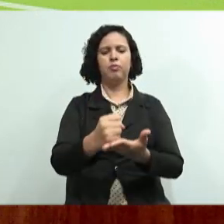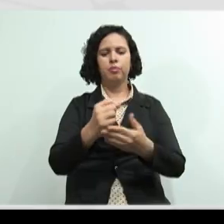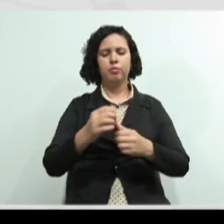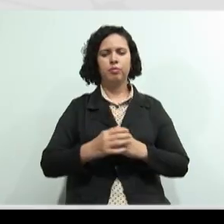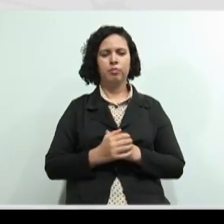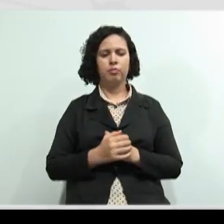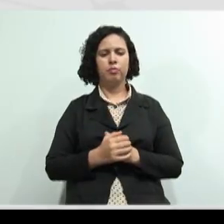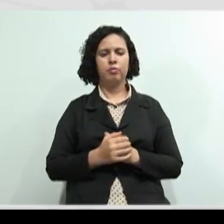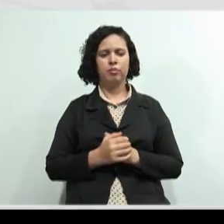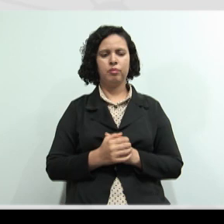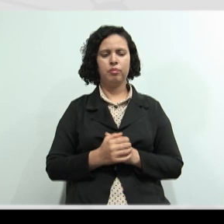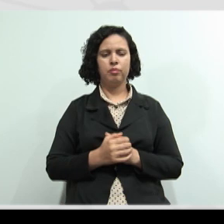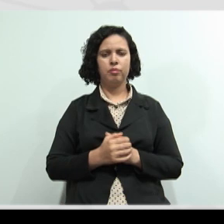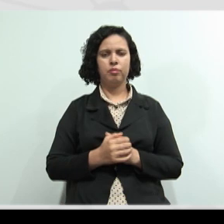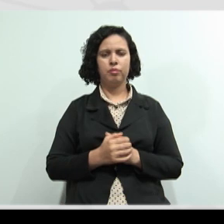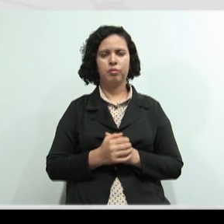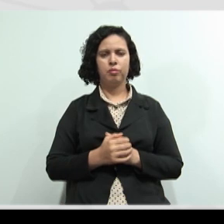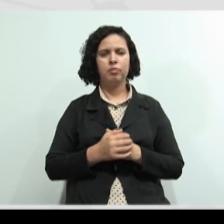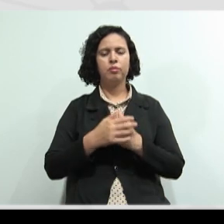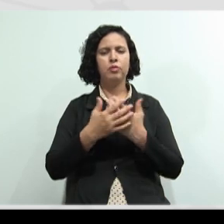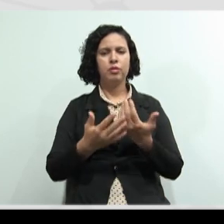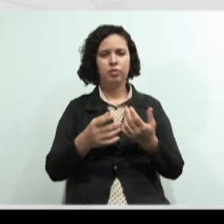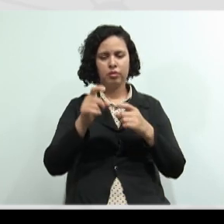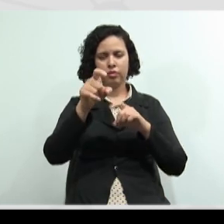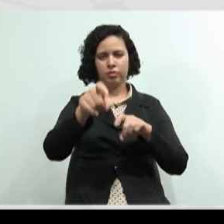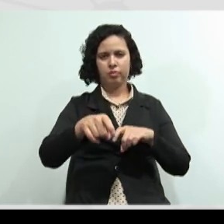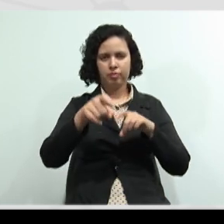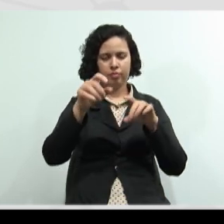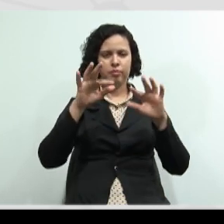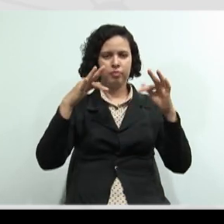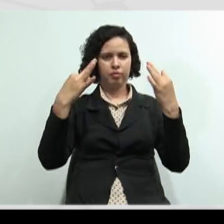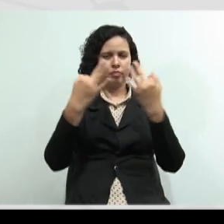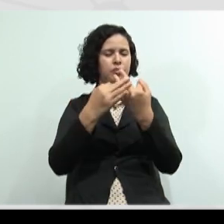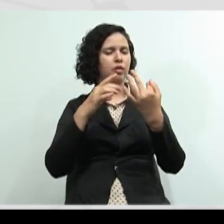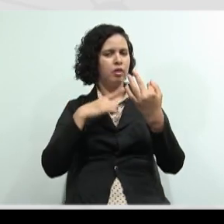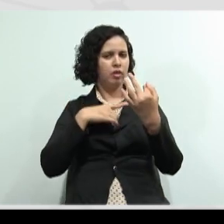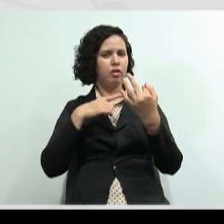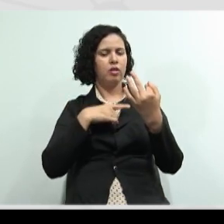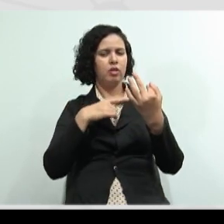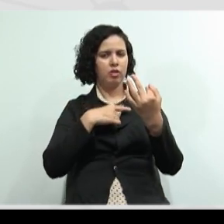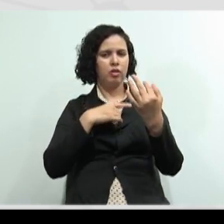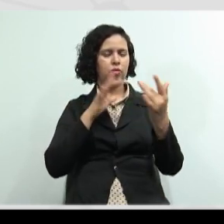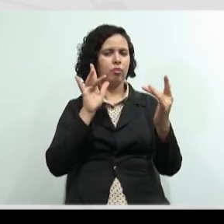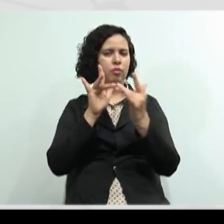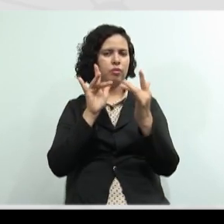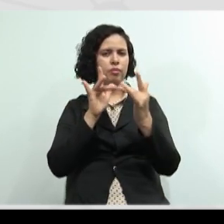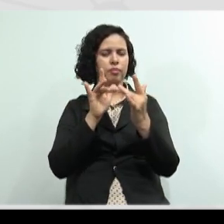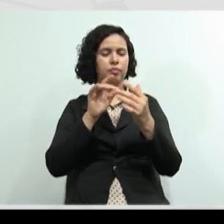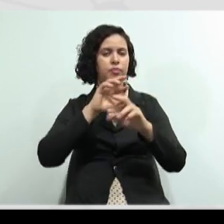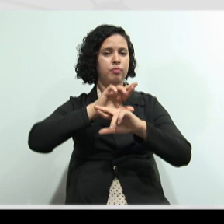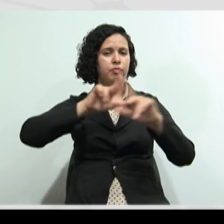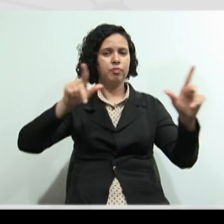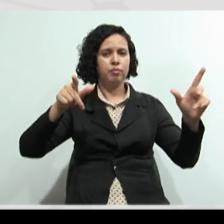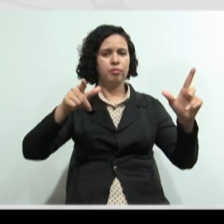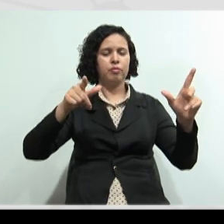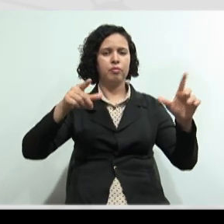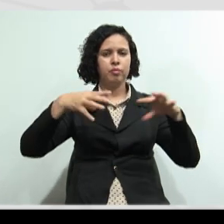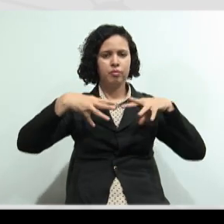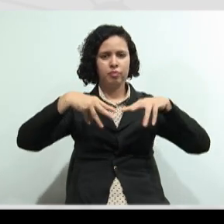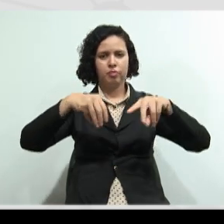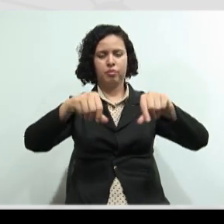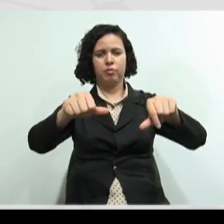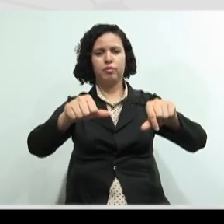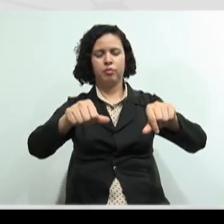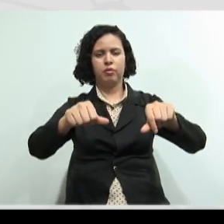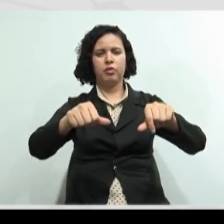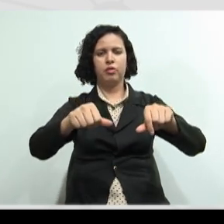O agricultor familiar tem uma relação diferente com a terra, uma relação mais próxima devido à tradição familiar.